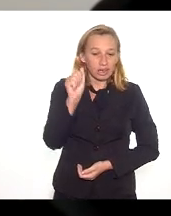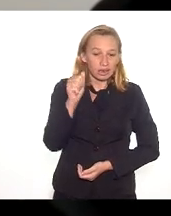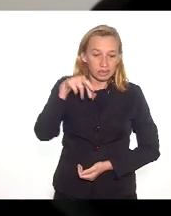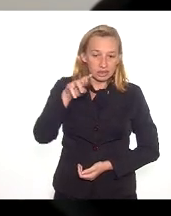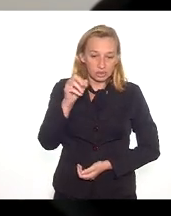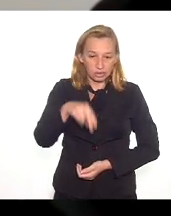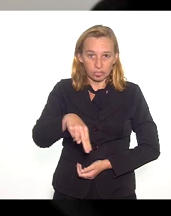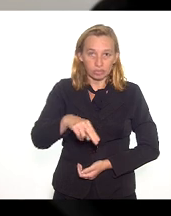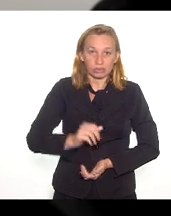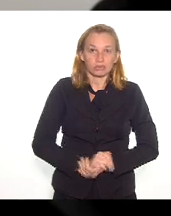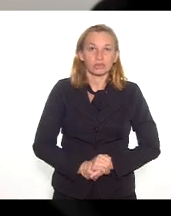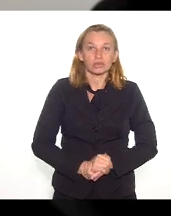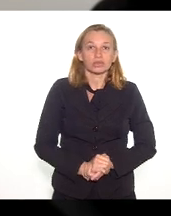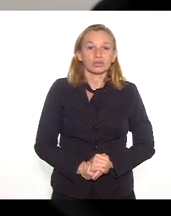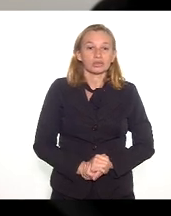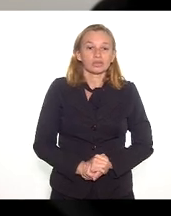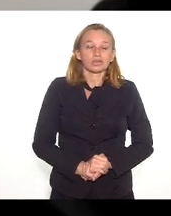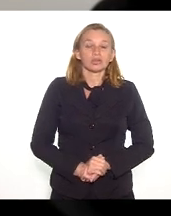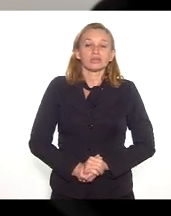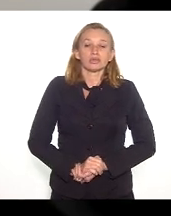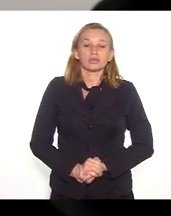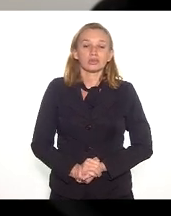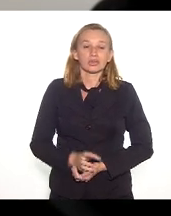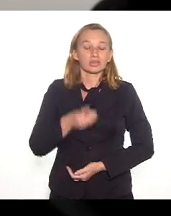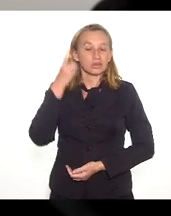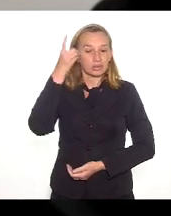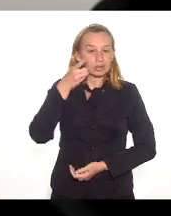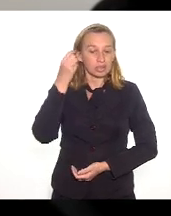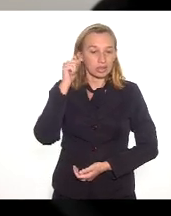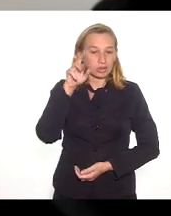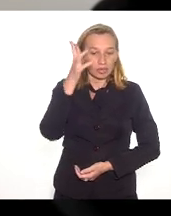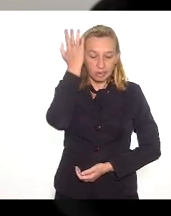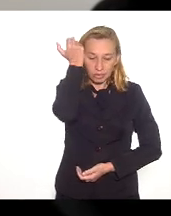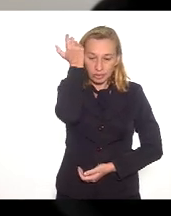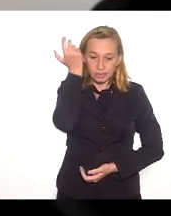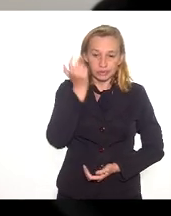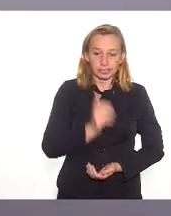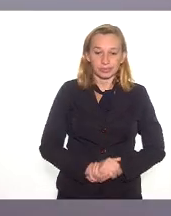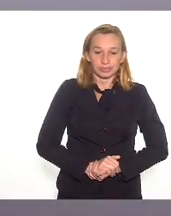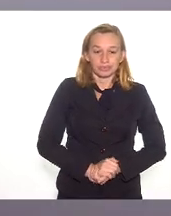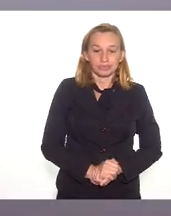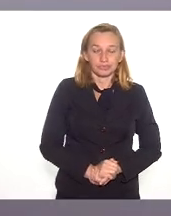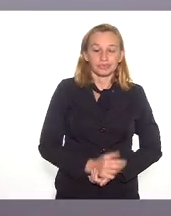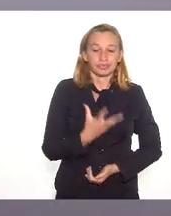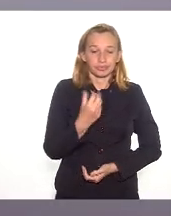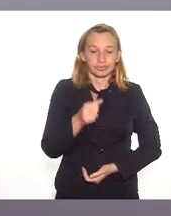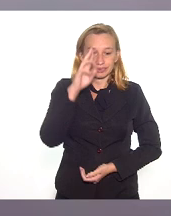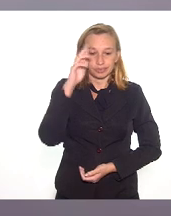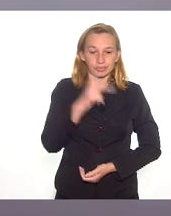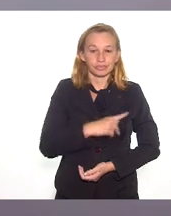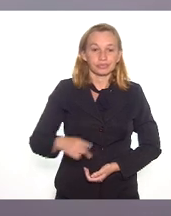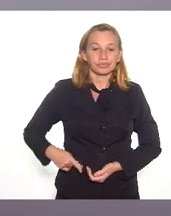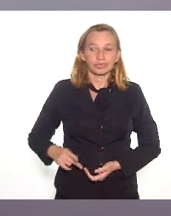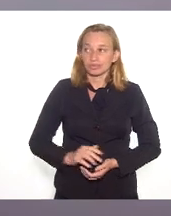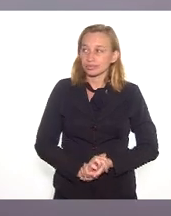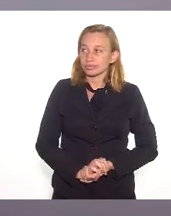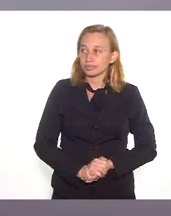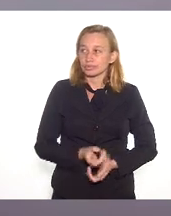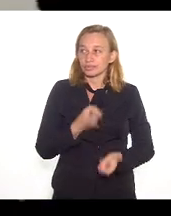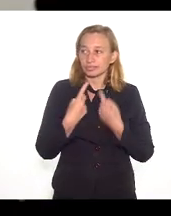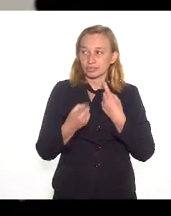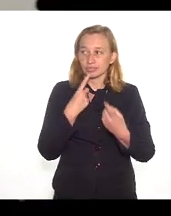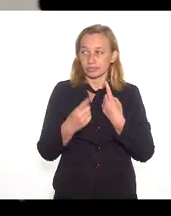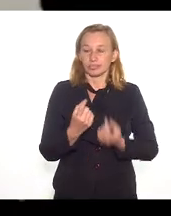Moraes. Deputado Anderson Moraes, deputado Eliomar Coelho. Favorável, presidente. Pareceres emitidos